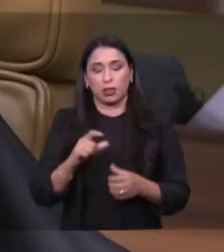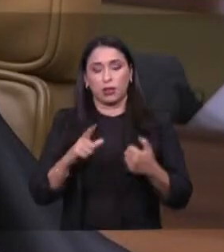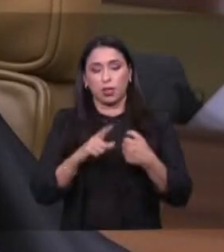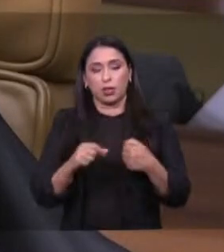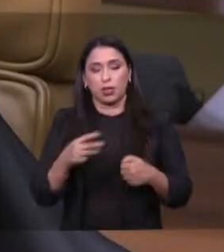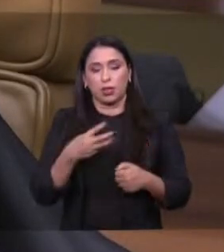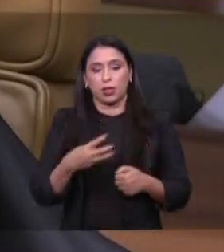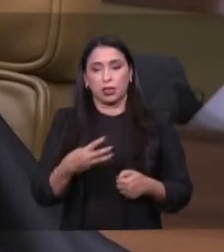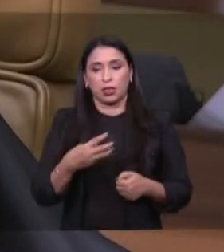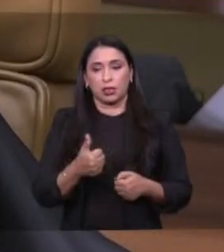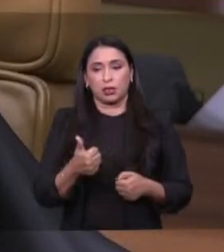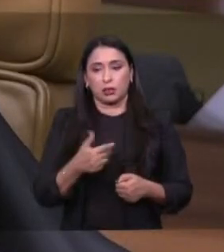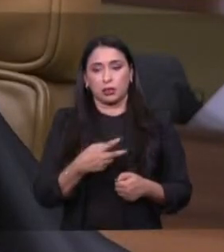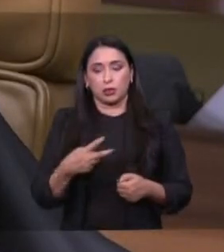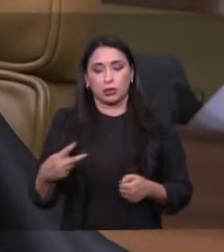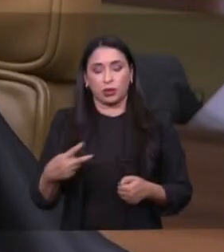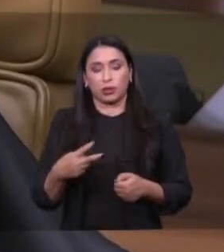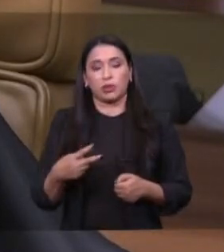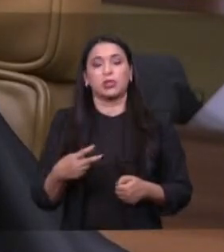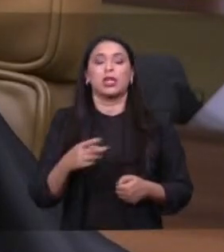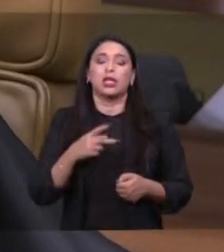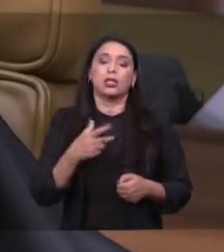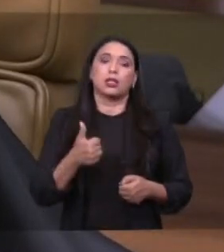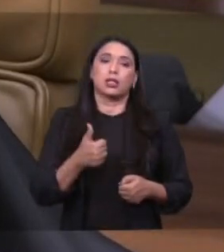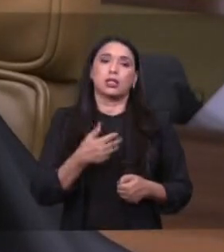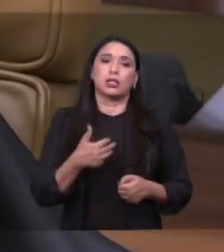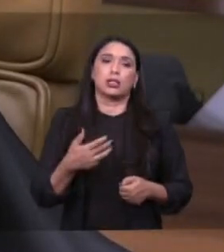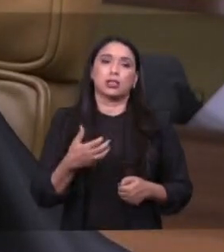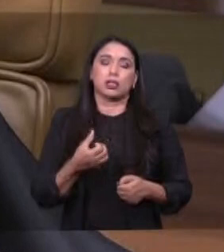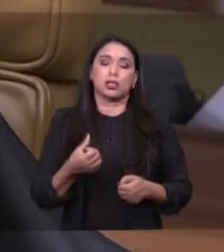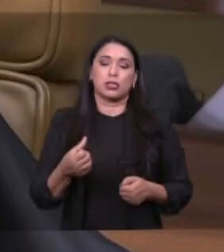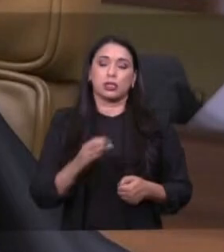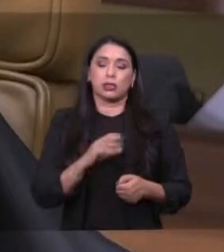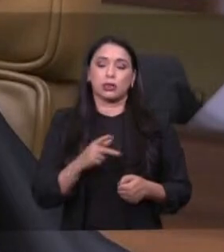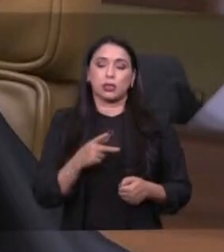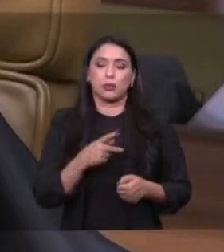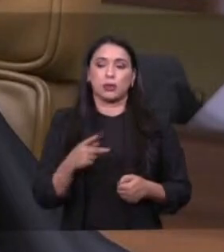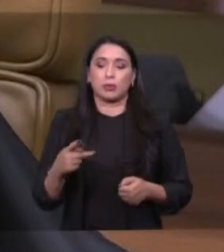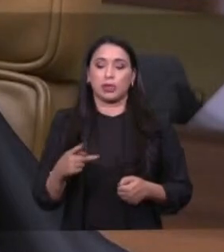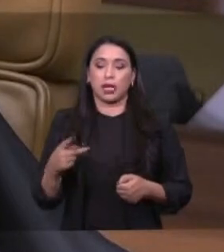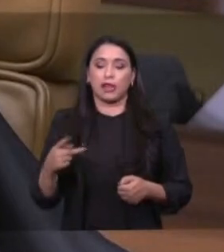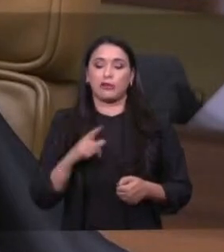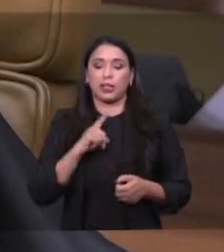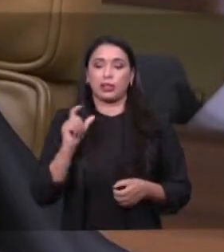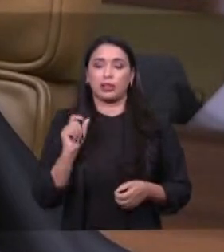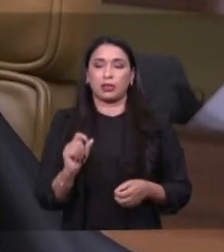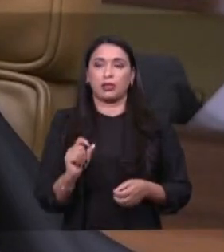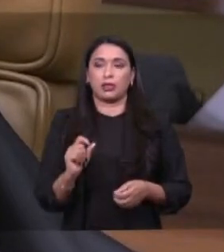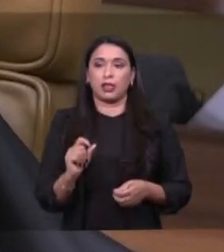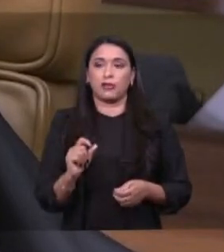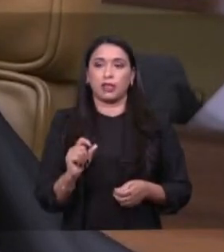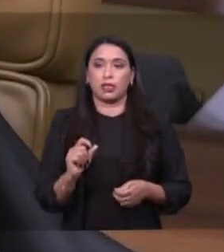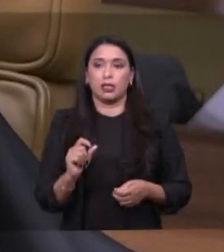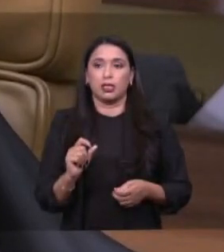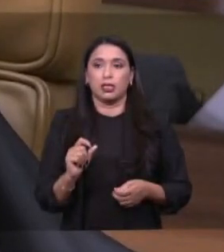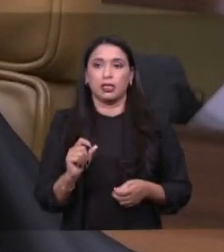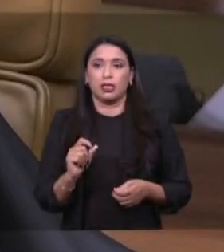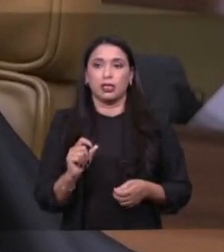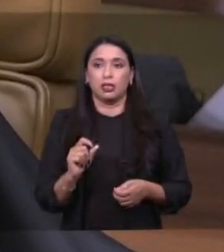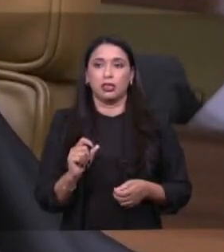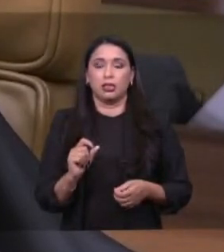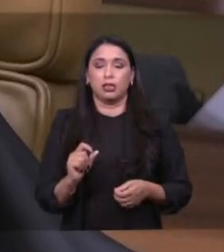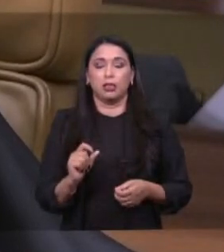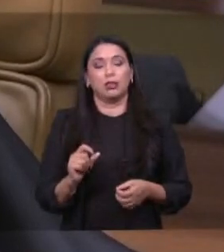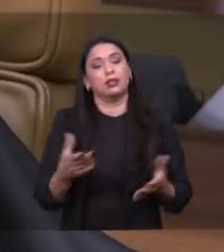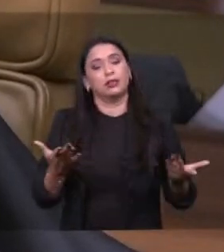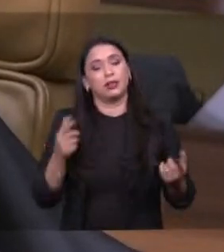artigos 312 e 316 do CPP, também aqui citando o precedente do ministro Lewandowski. Nesse sentido,